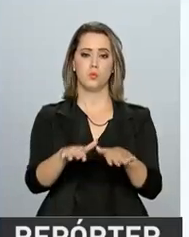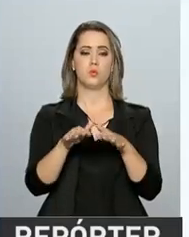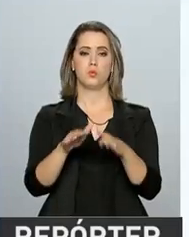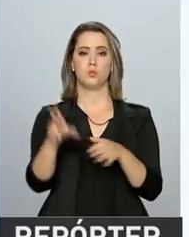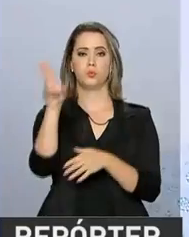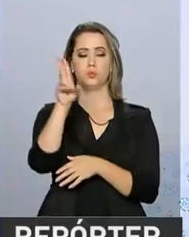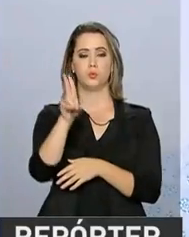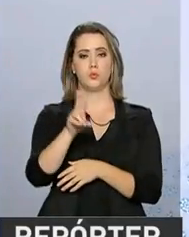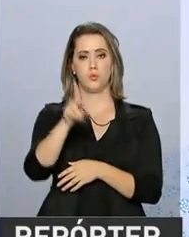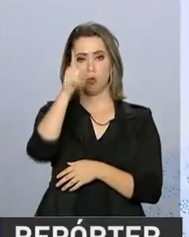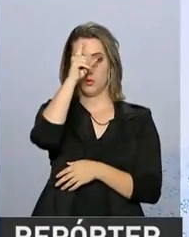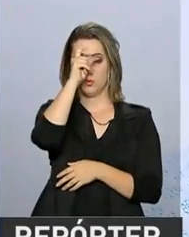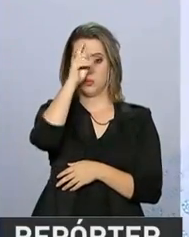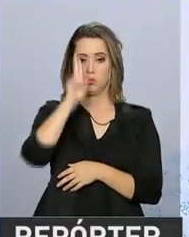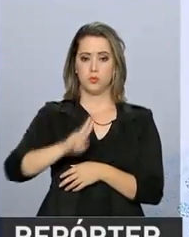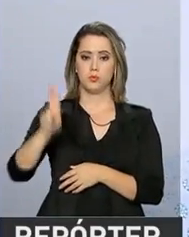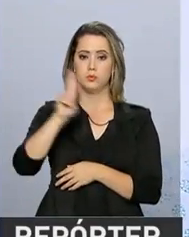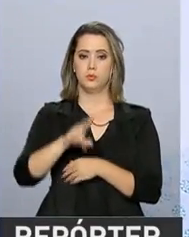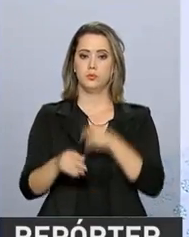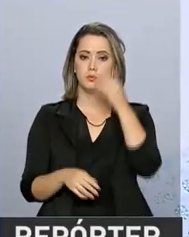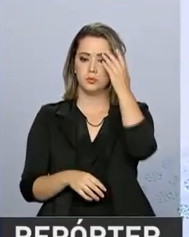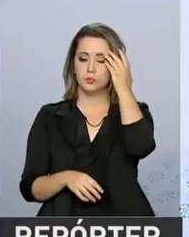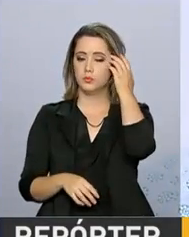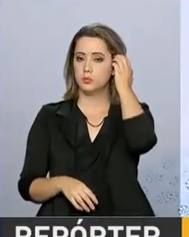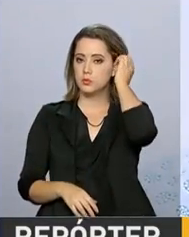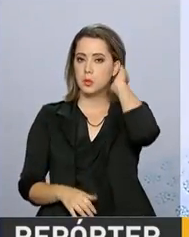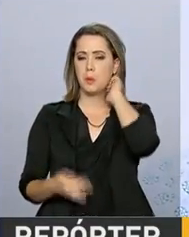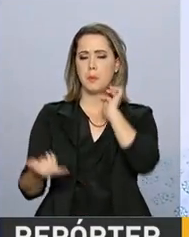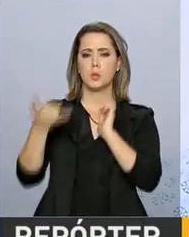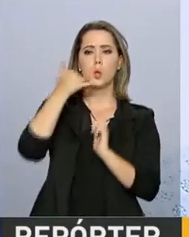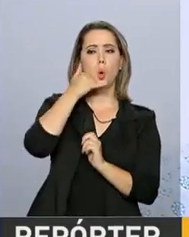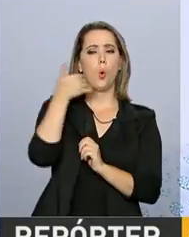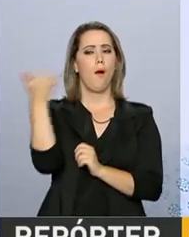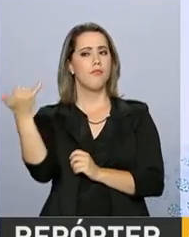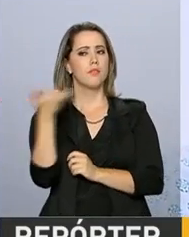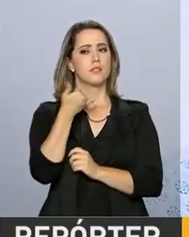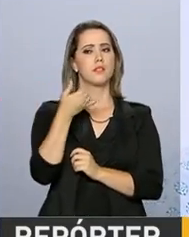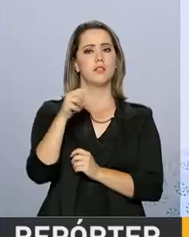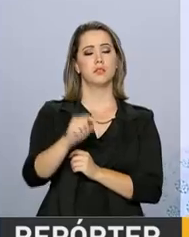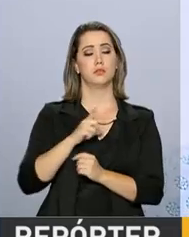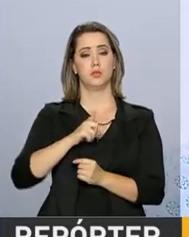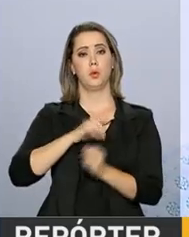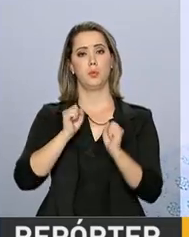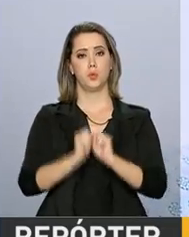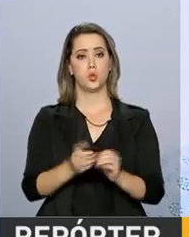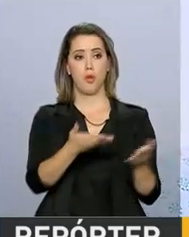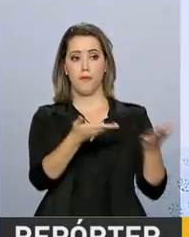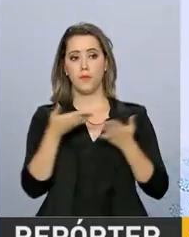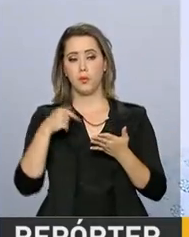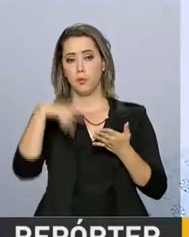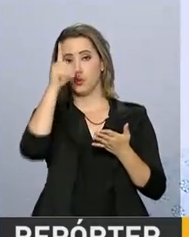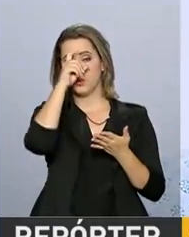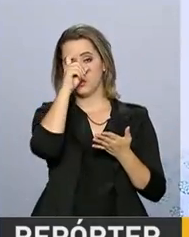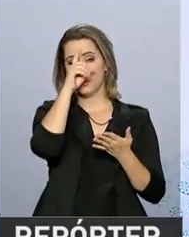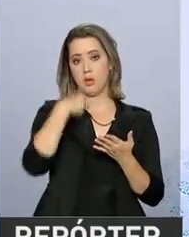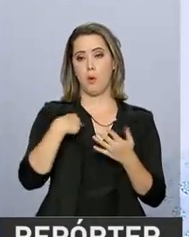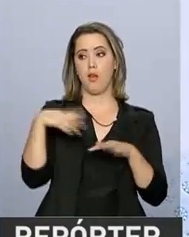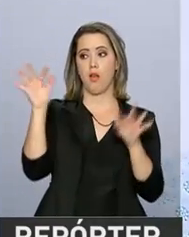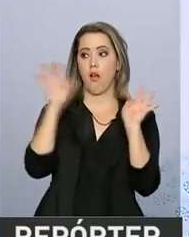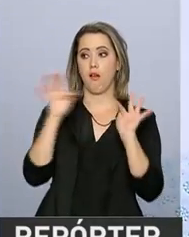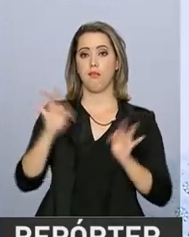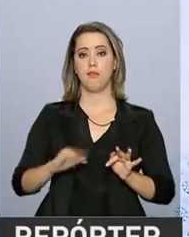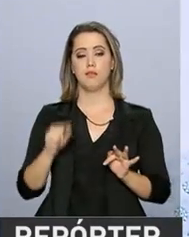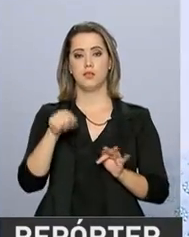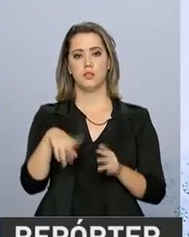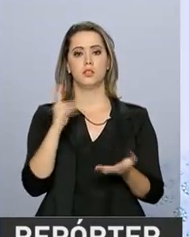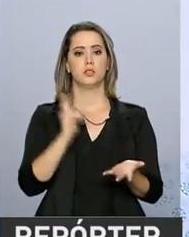universitários o rapaz ligou né confirmando para mim vim internar e eu fiquei assim muito feliz e ele falou